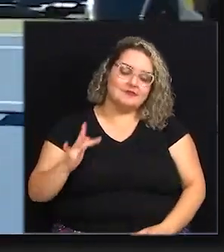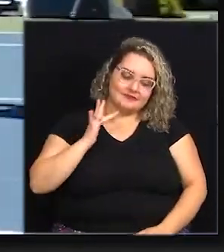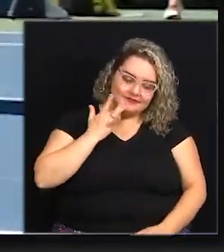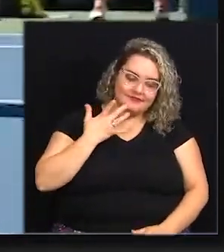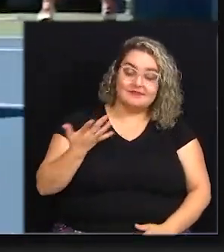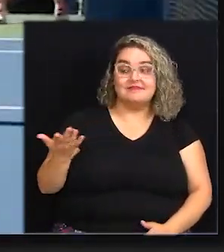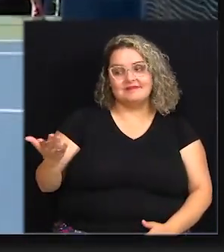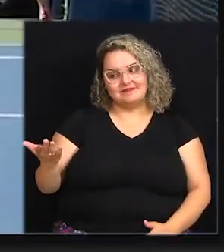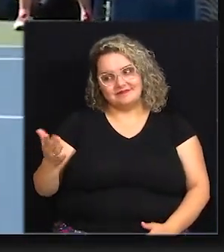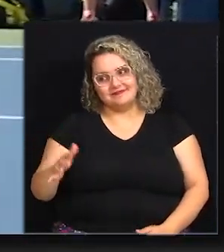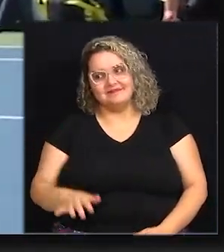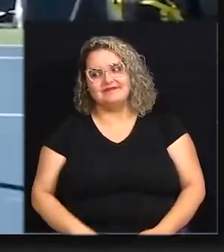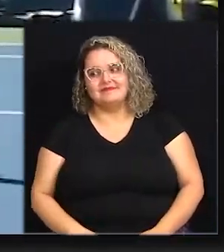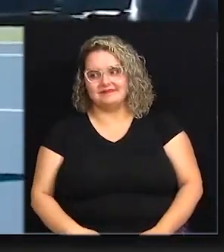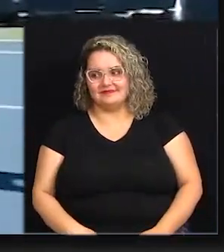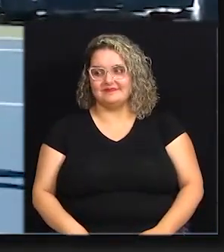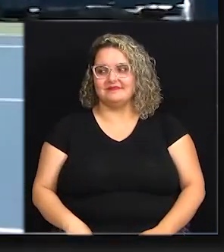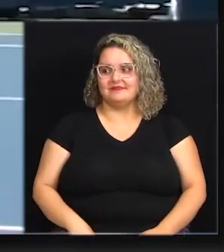Ah lá.